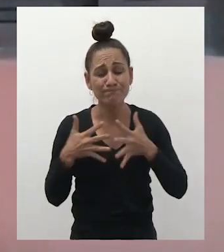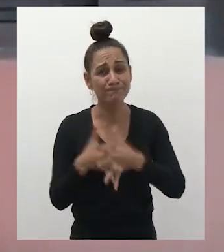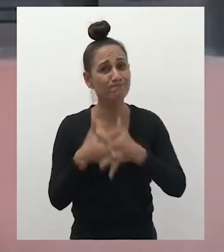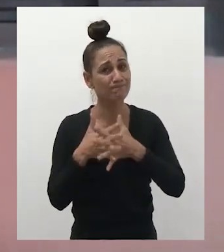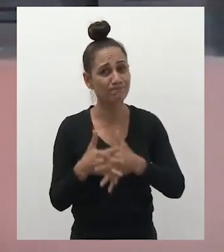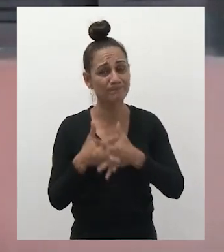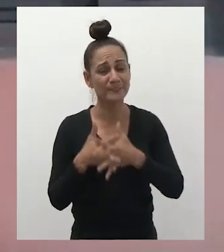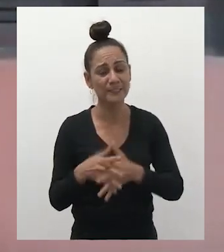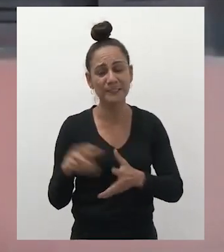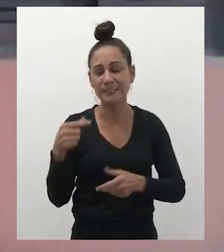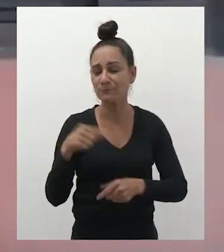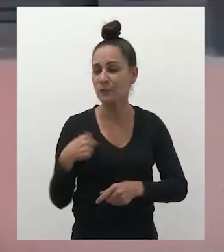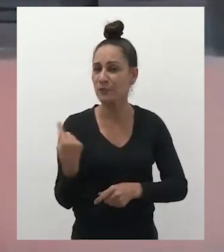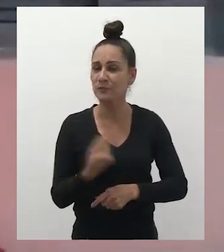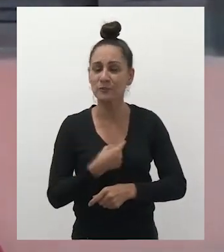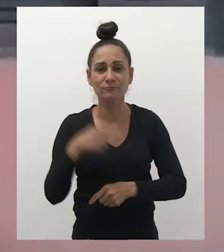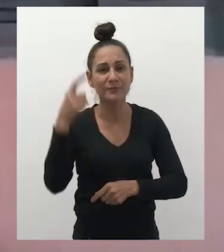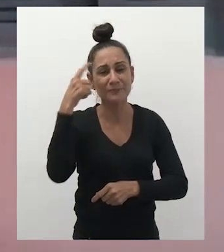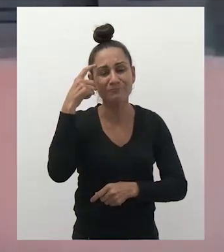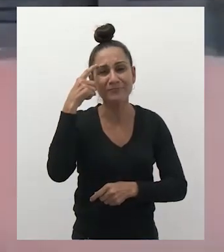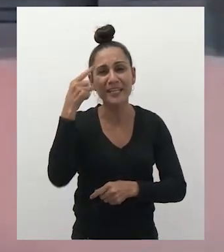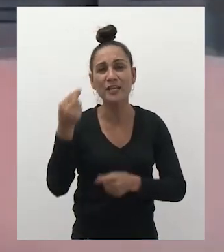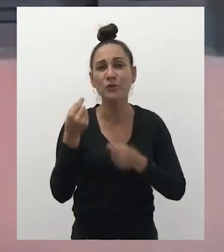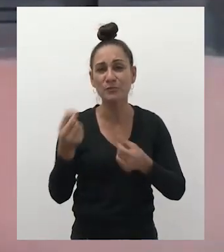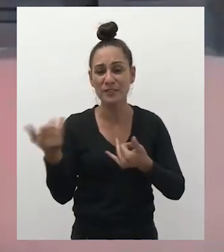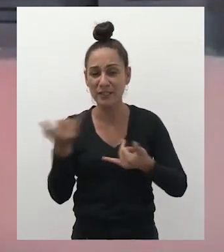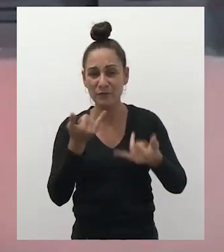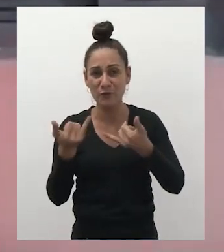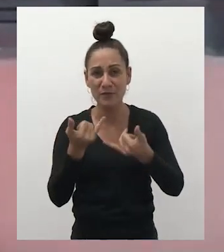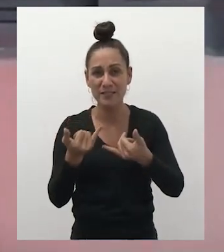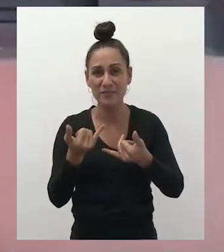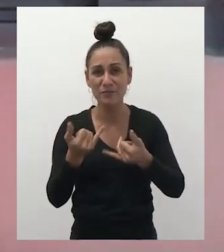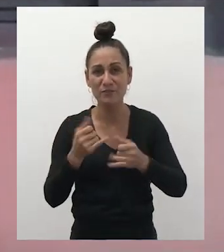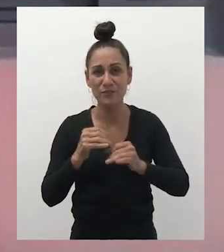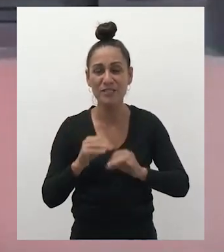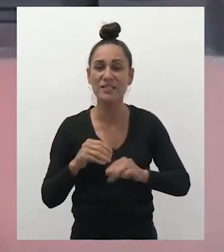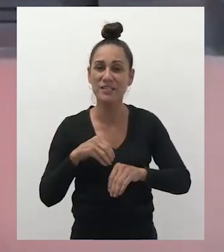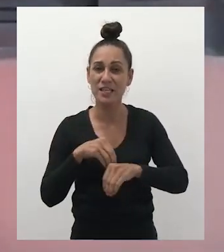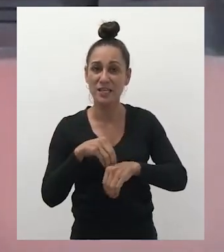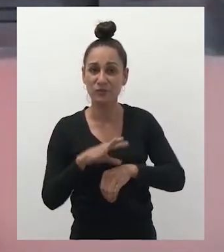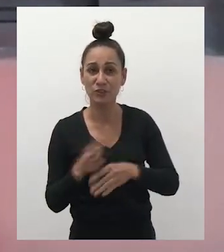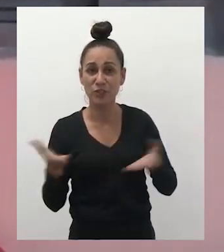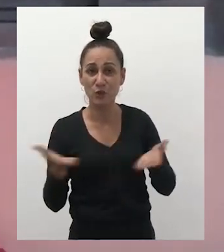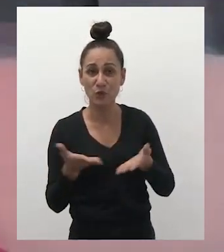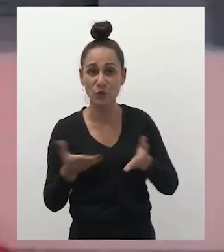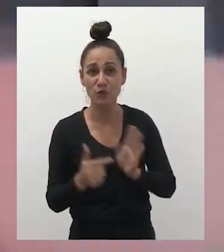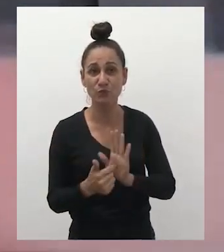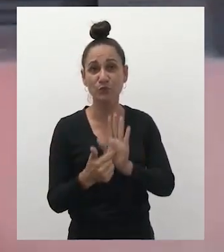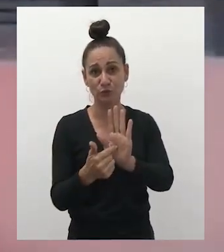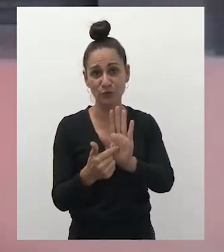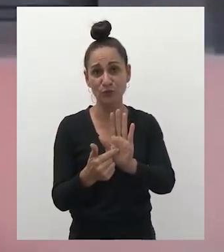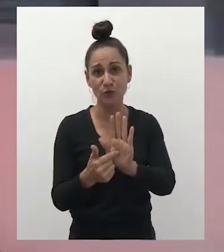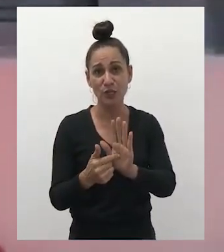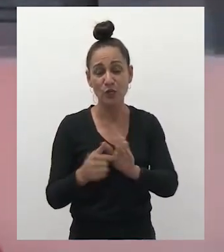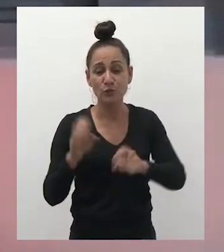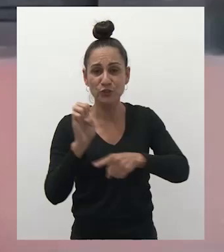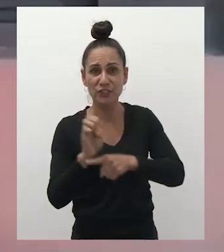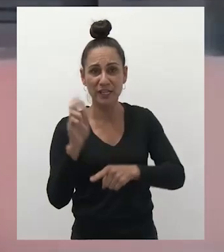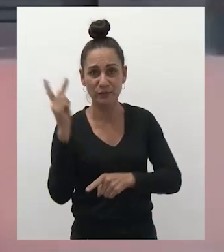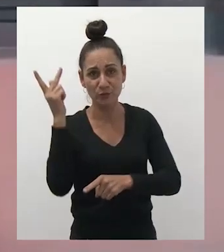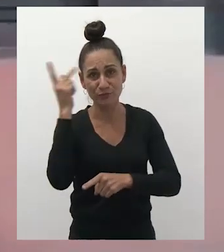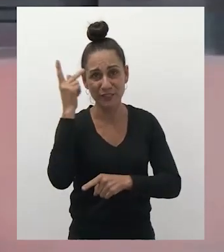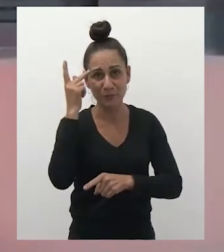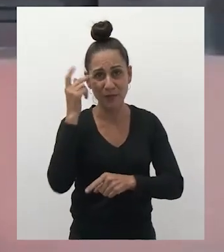tem muito a ideia, e principalmente com essa informação que você traz, que num estado como São Paulo, numa cidade como